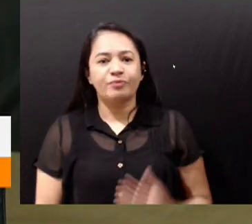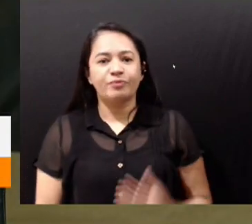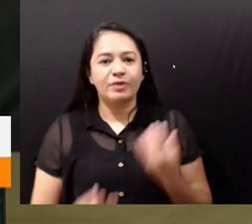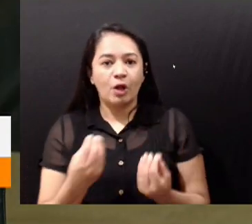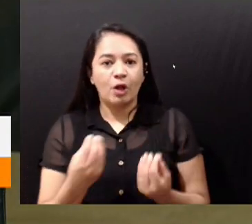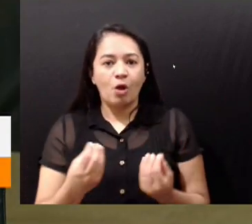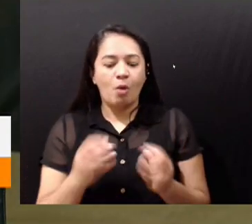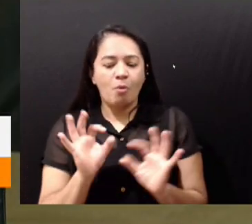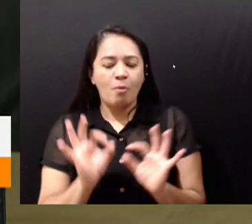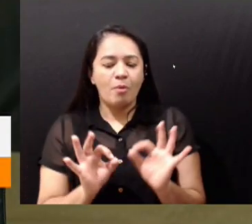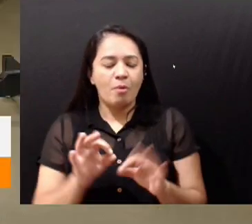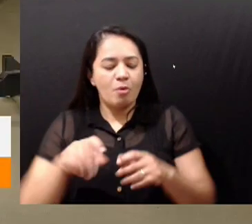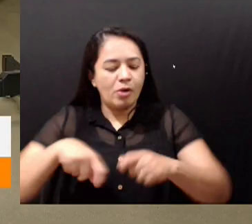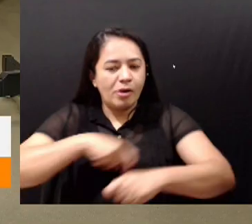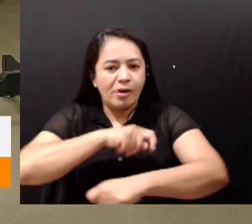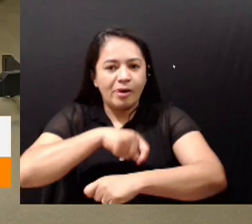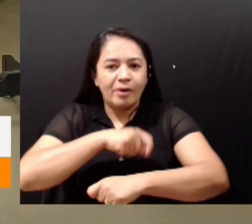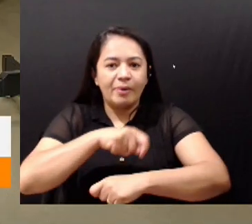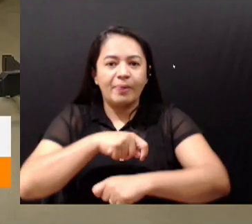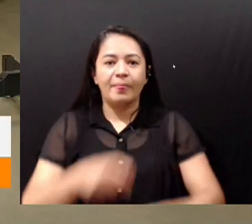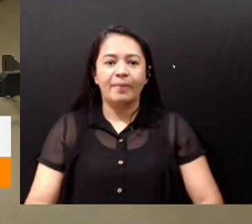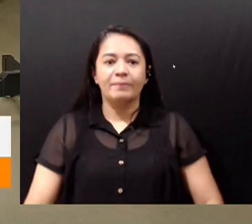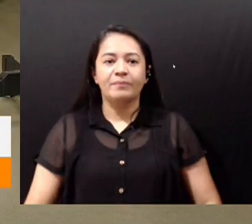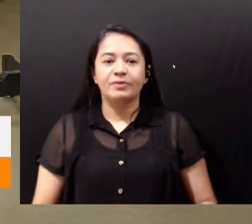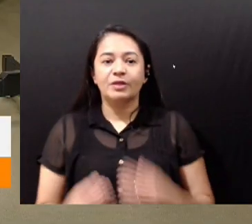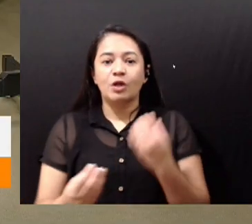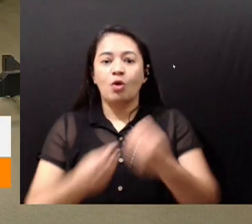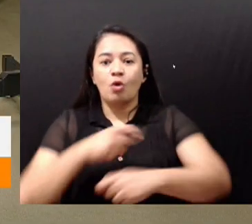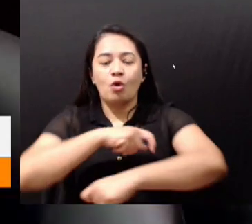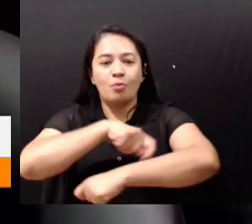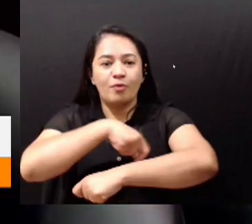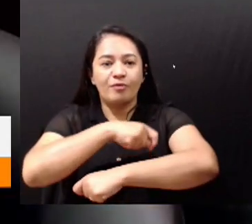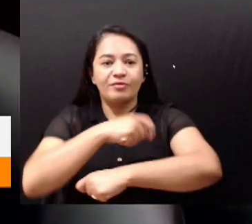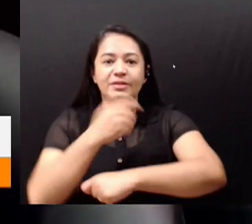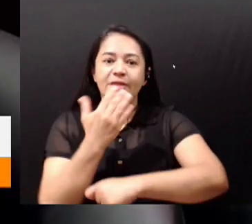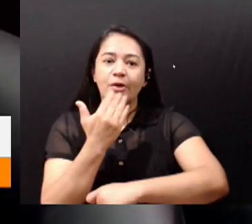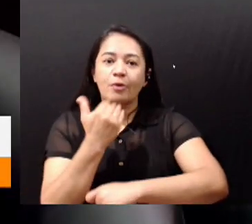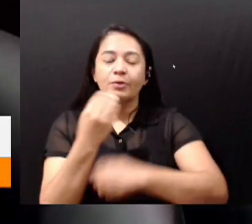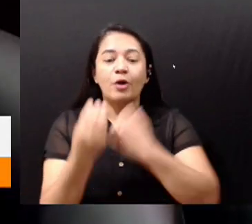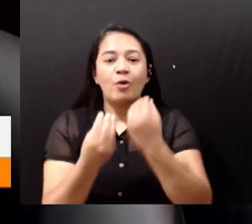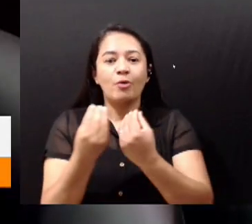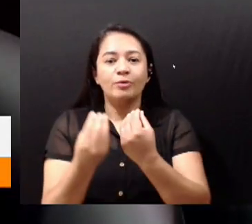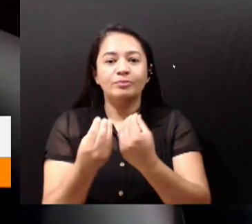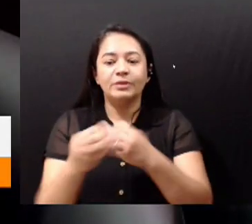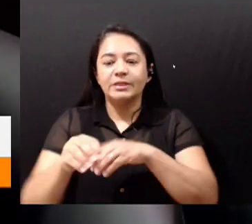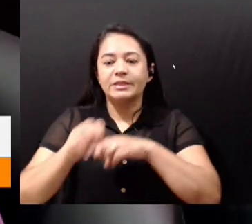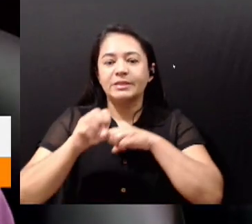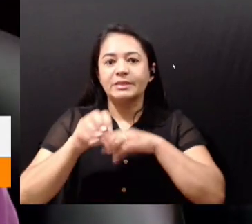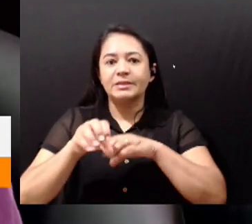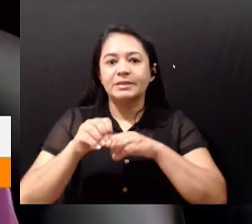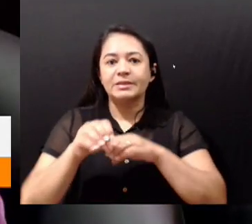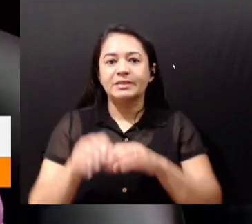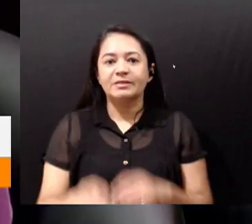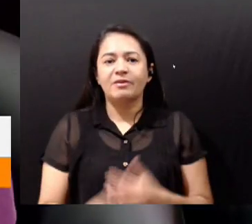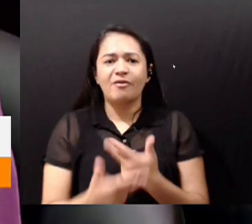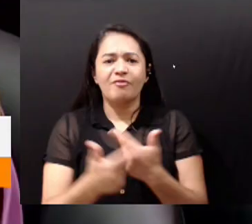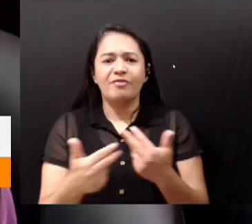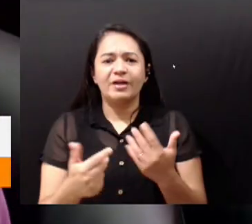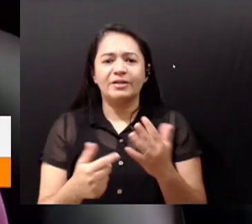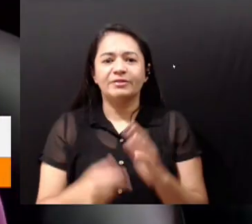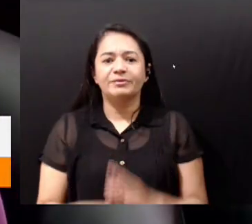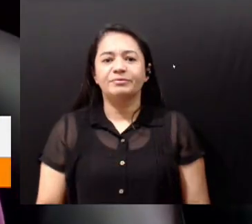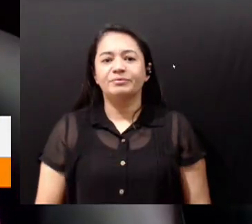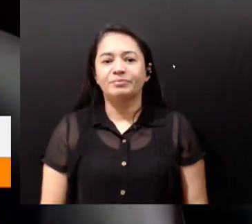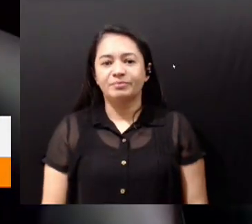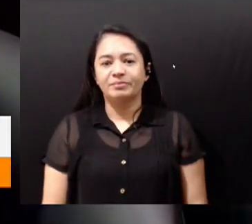a alimentação? Como fazer a alimentação. Eles ensinam vários pontos, tipo, do